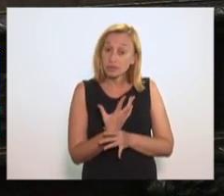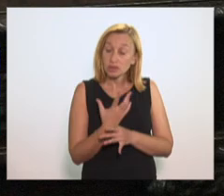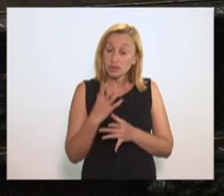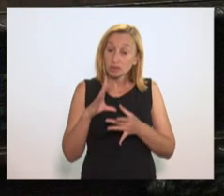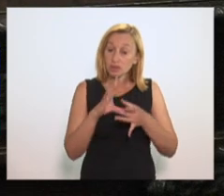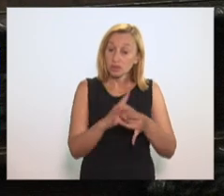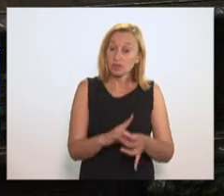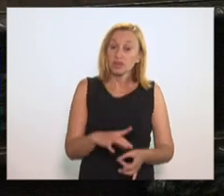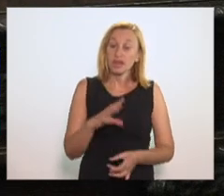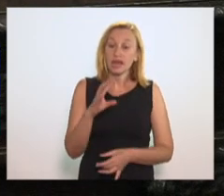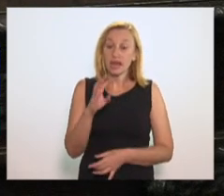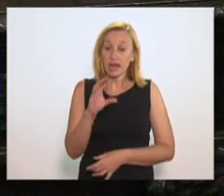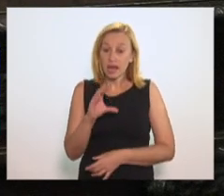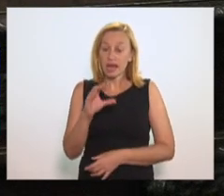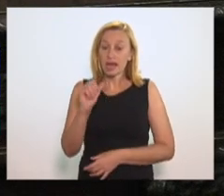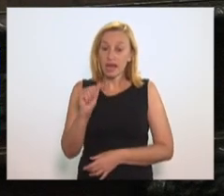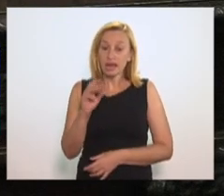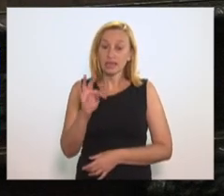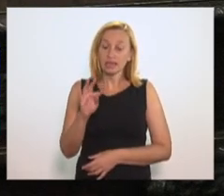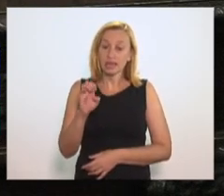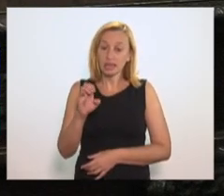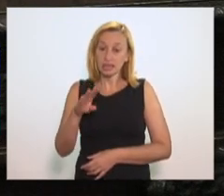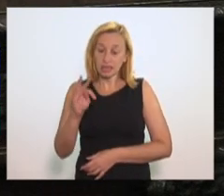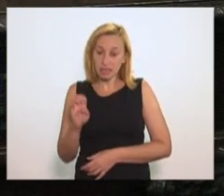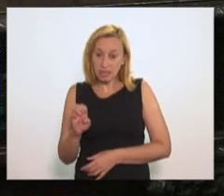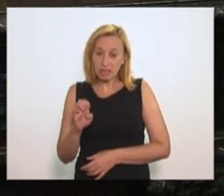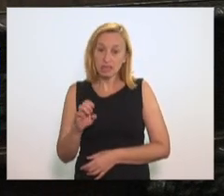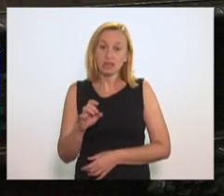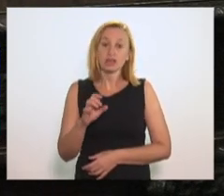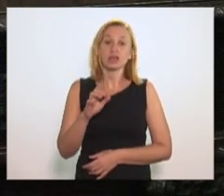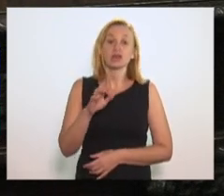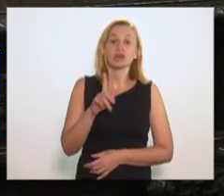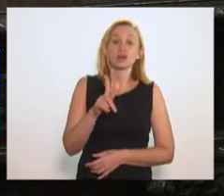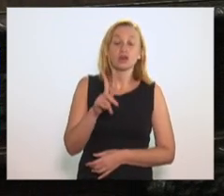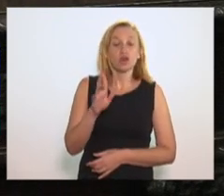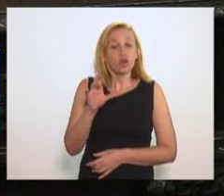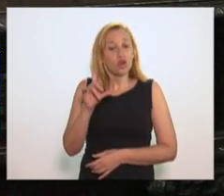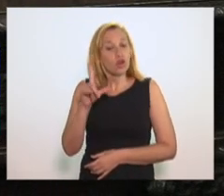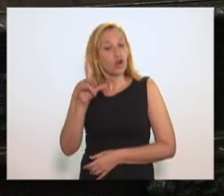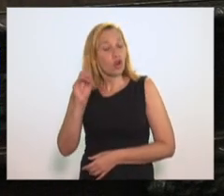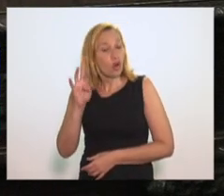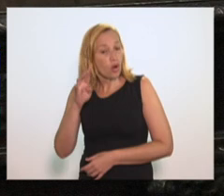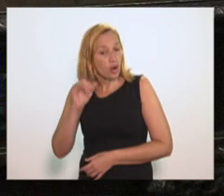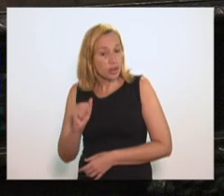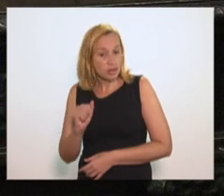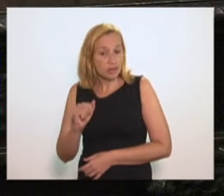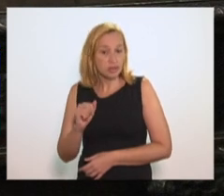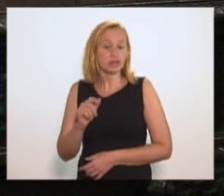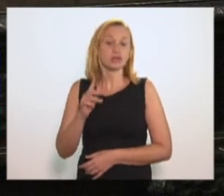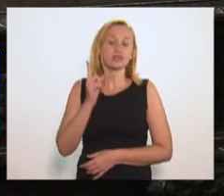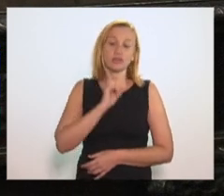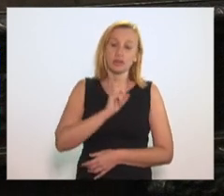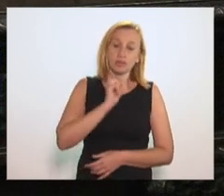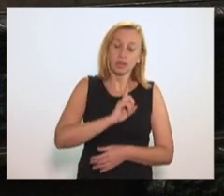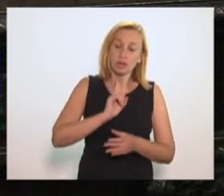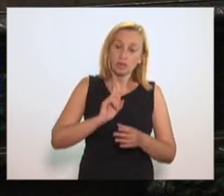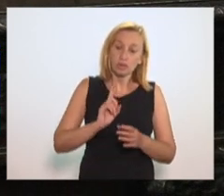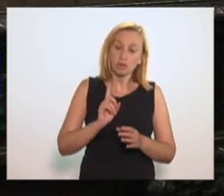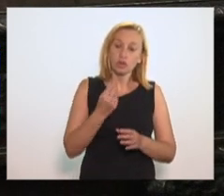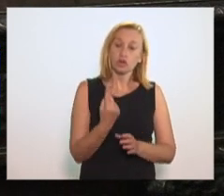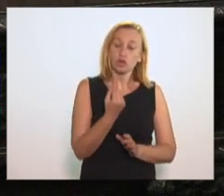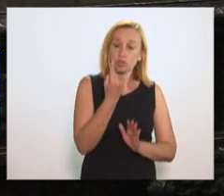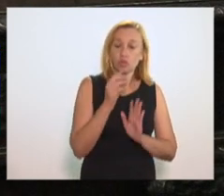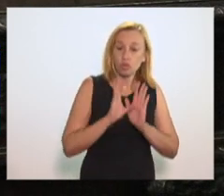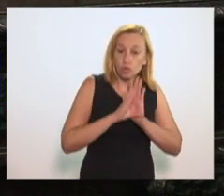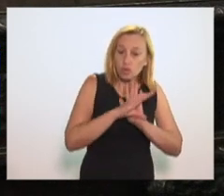Catete glória Flamengo é é um conceito de fato como dito pelo autor